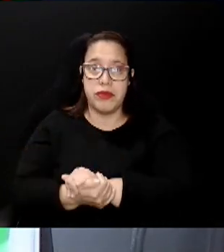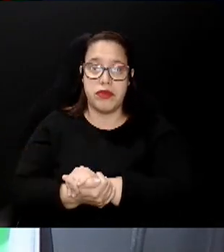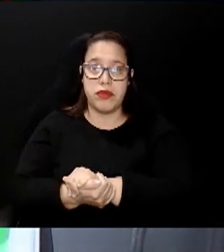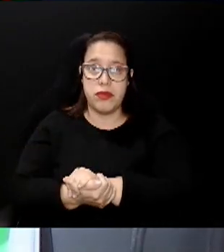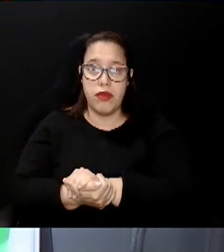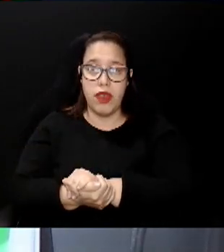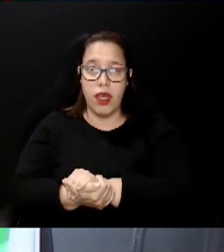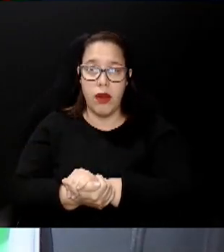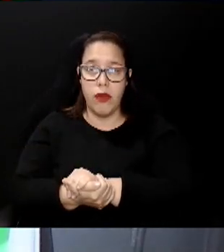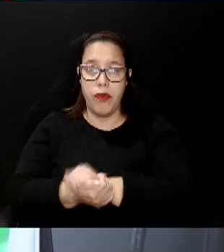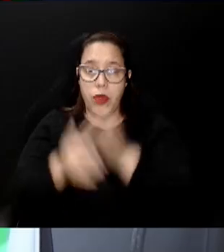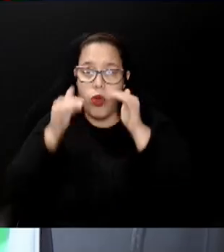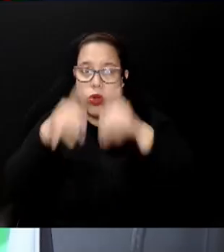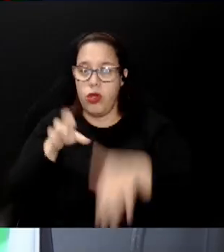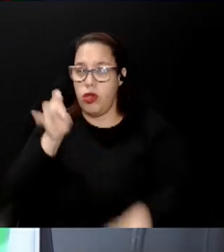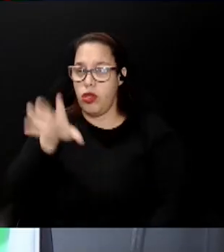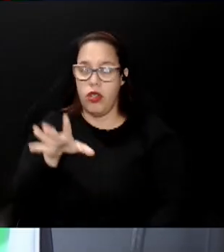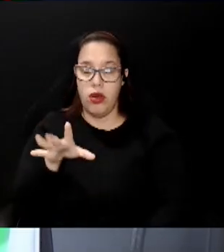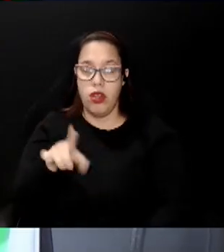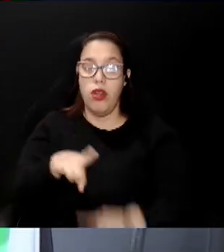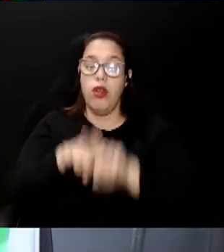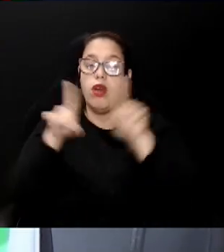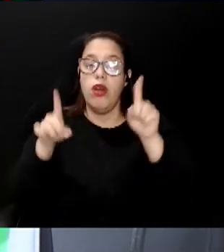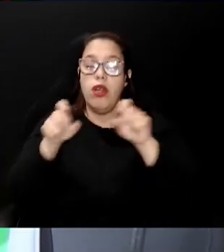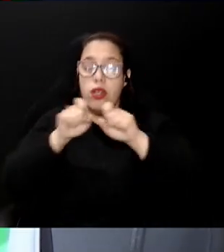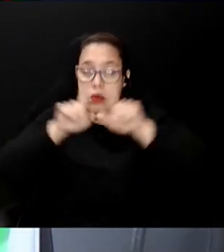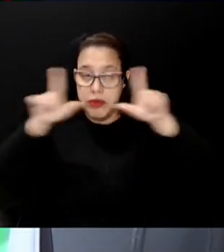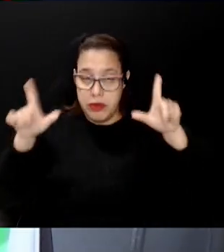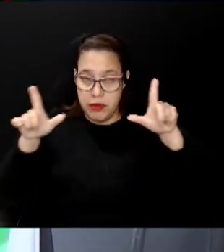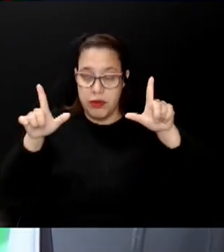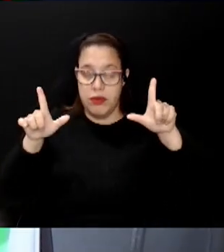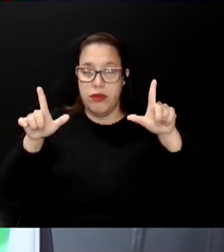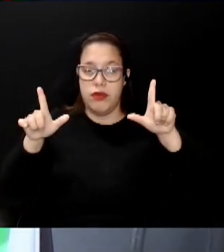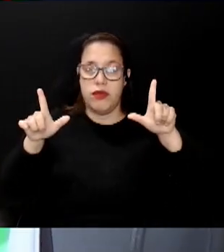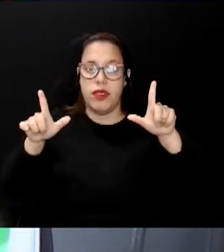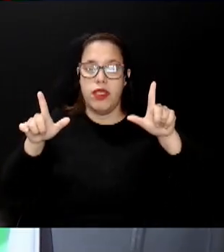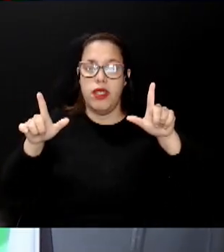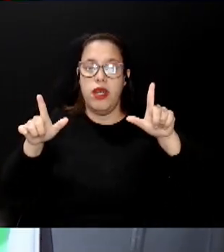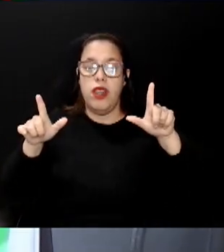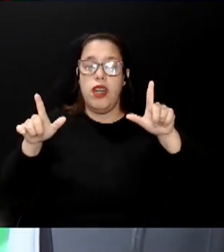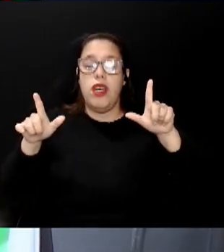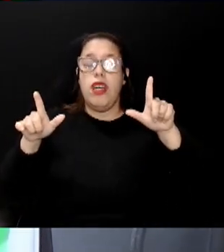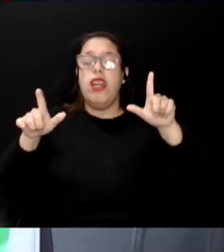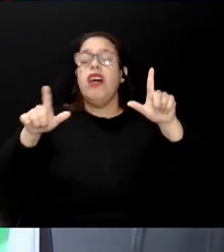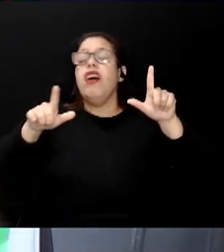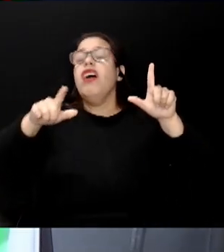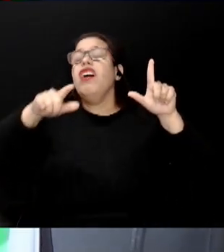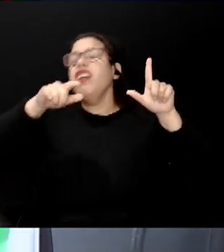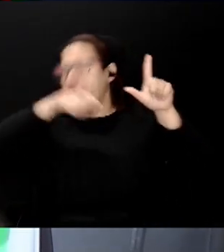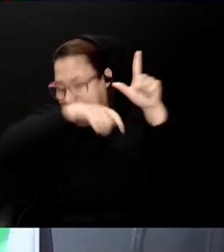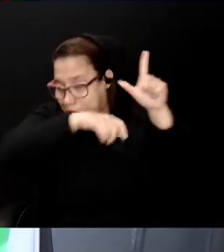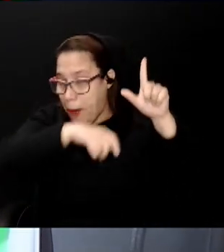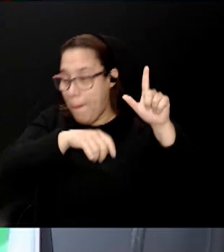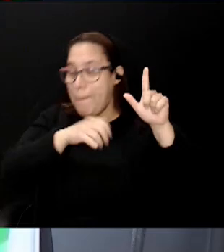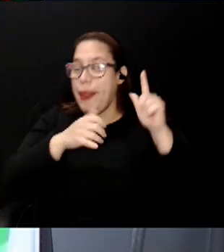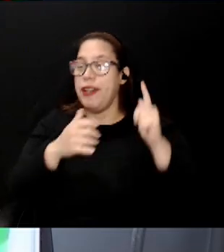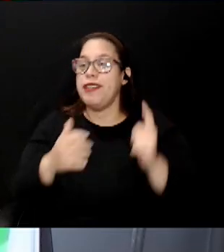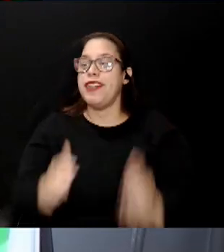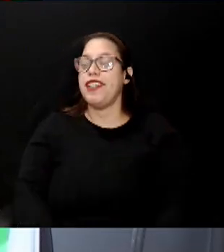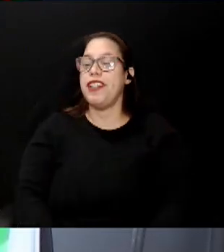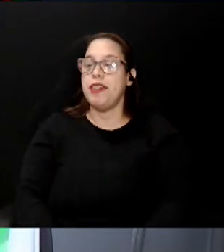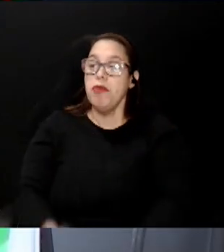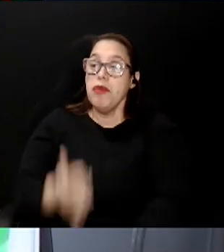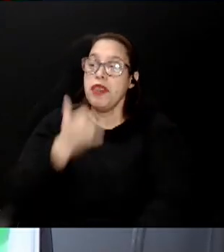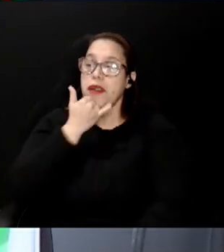só, mas como protagonista, né? E, por isso, a gente tem dado consultoria